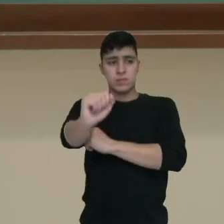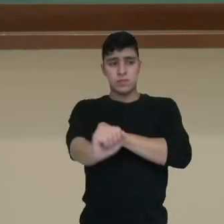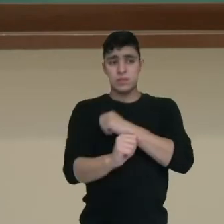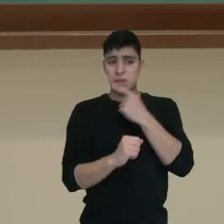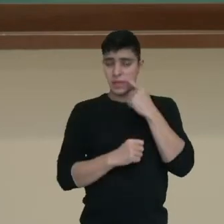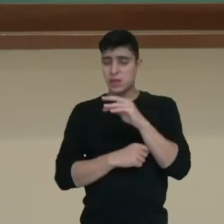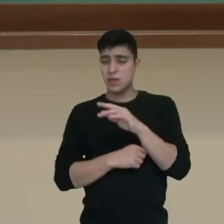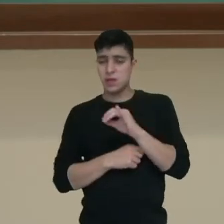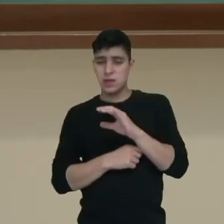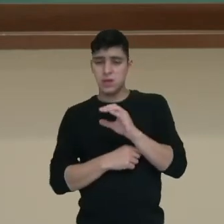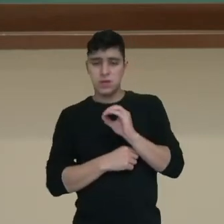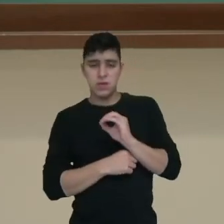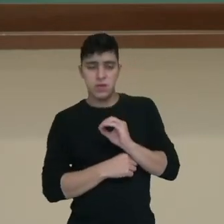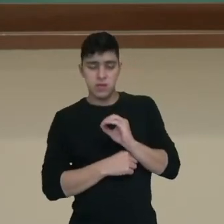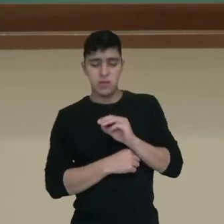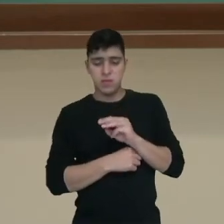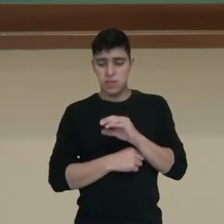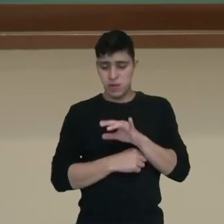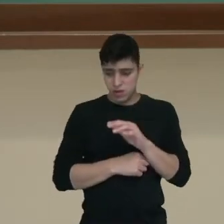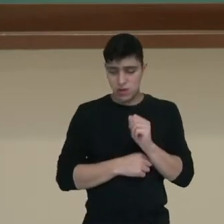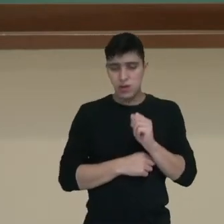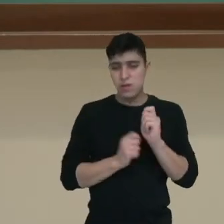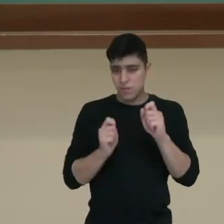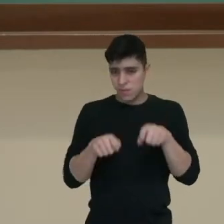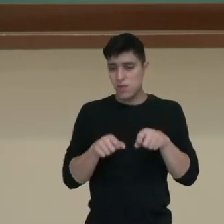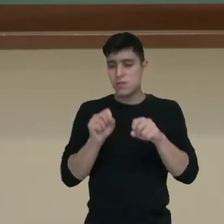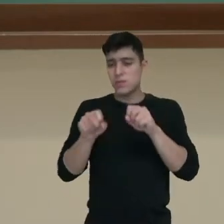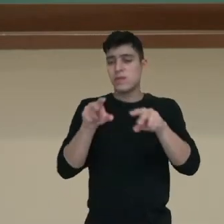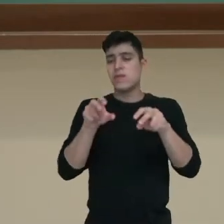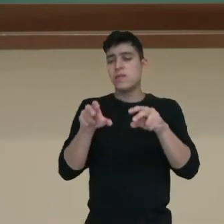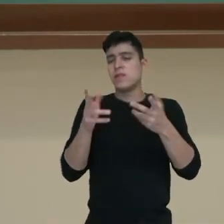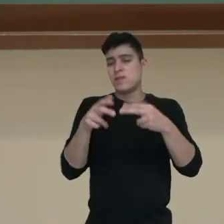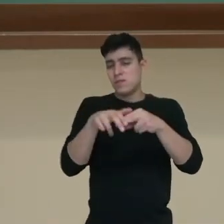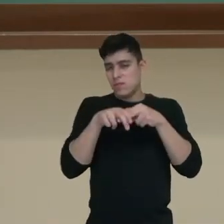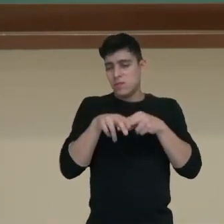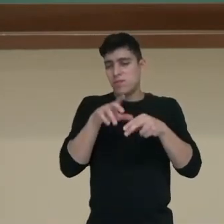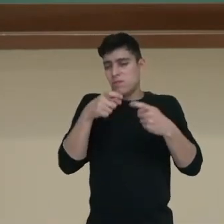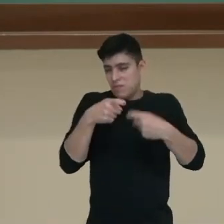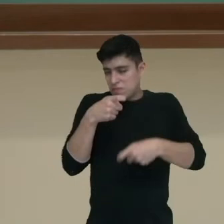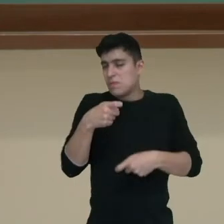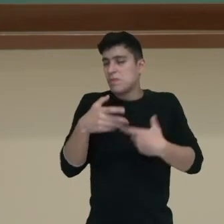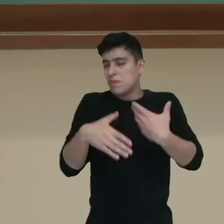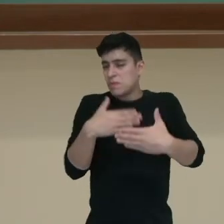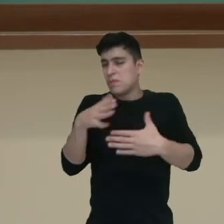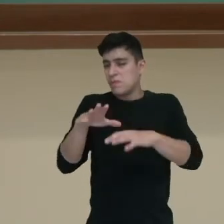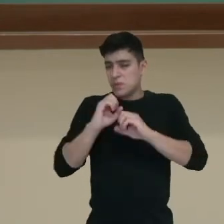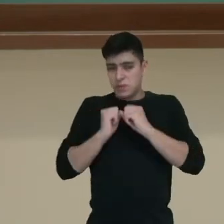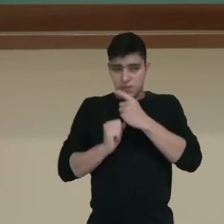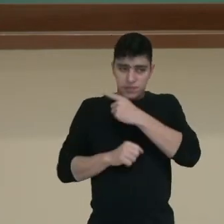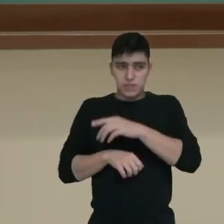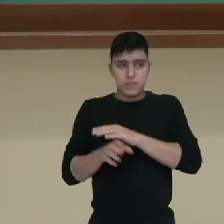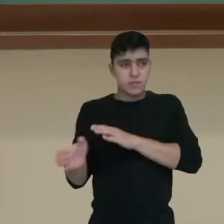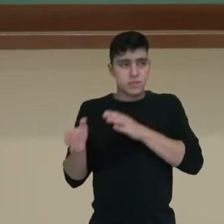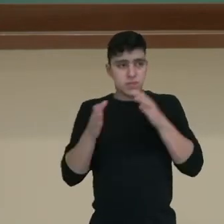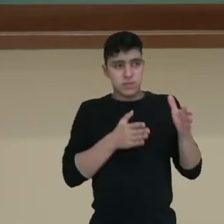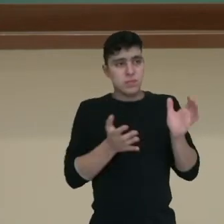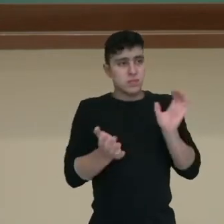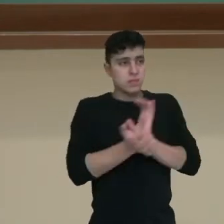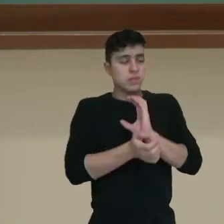tricomoníase, que é uma IST, né? Uma infecção sexualmente transmissível, ok? Outro exemplo aqui, né, outro grupo é